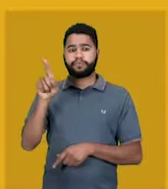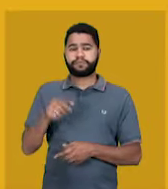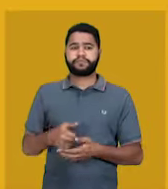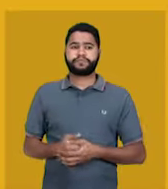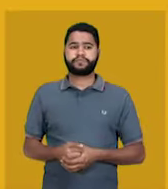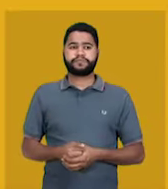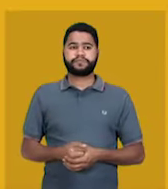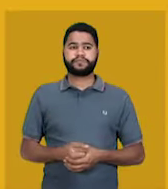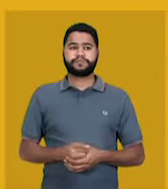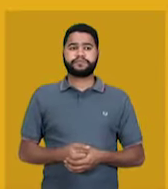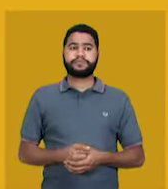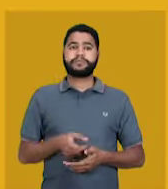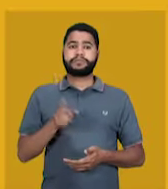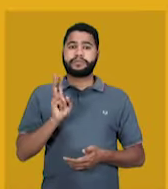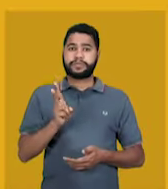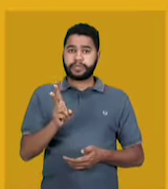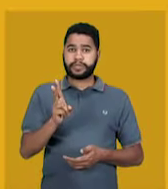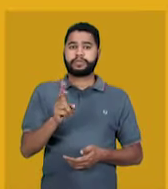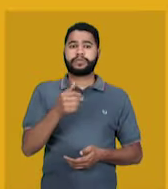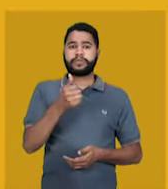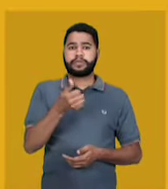fazer 160